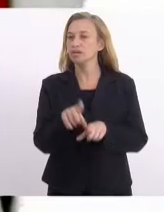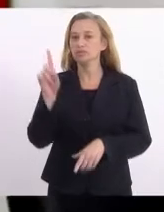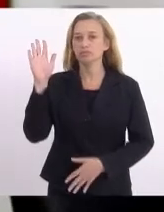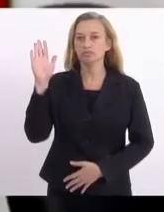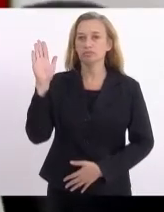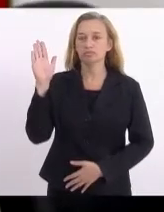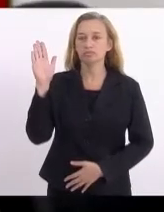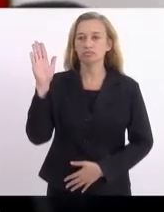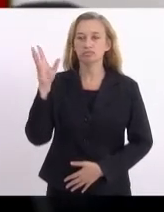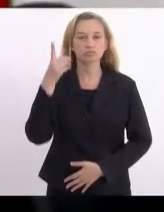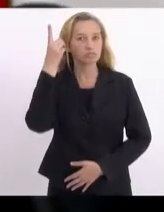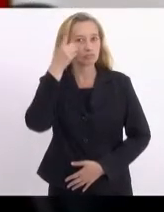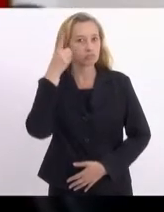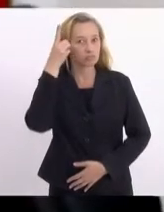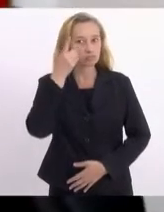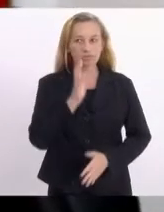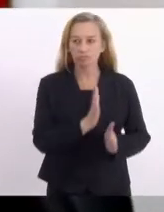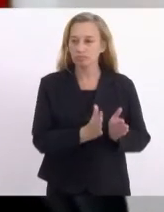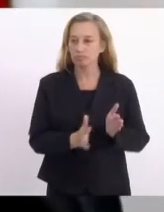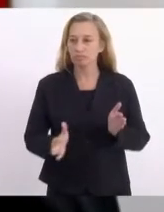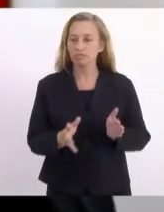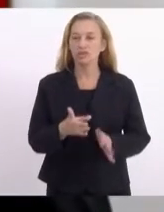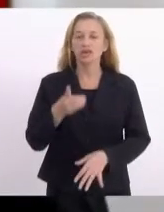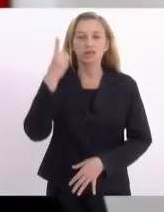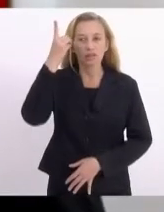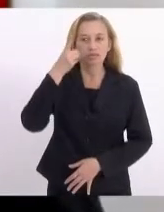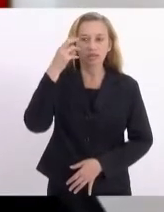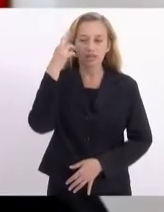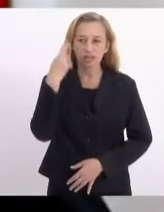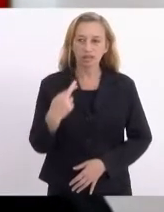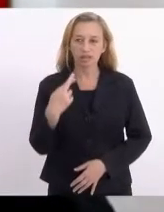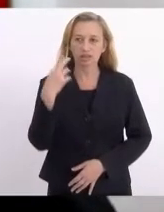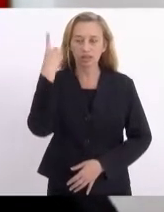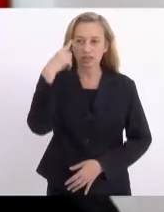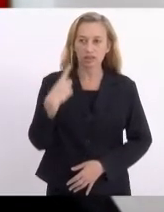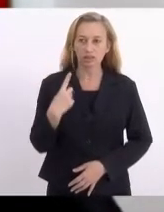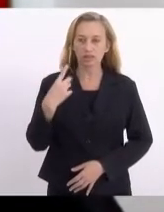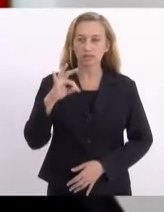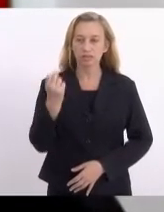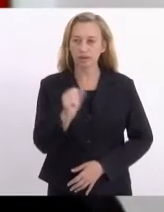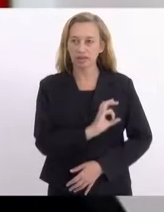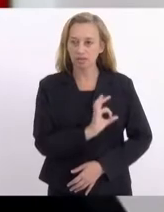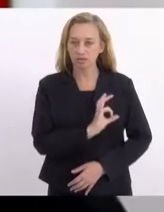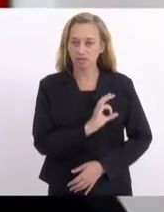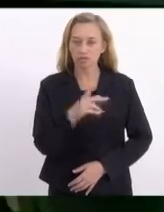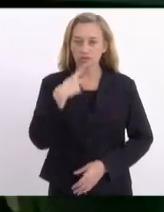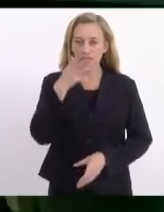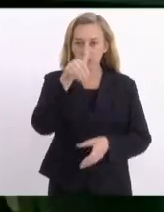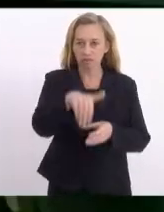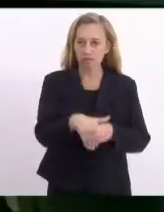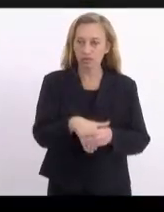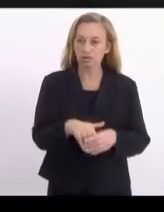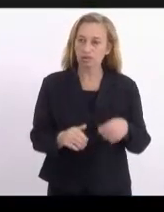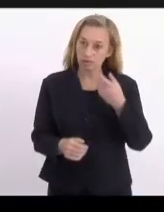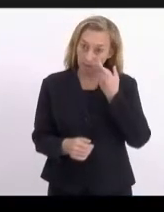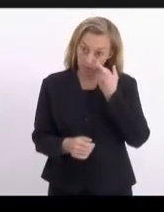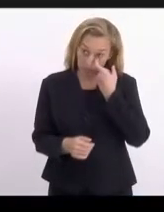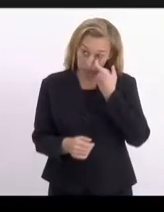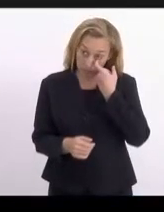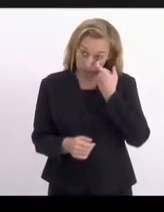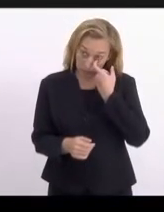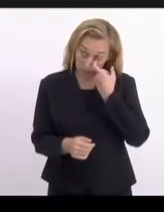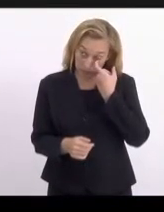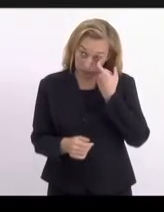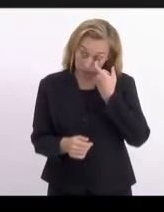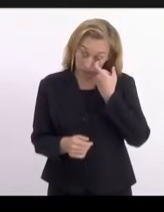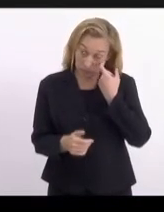Rocha. É, deputada, a ordem é deputada Renata, deputada Dani, deputada Marta Rocha, para a declaração de deputada Renata Rocha. Jesus,